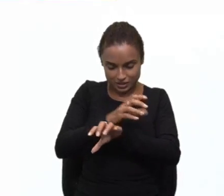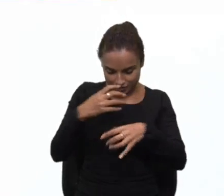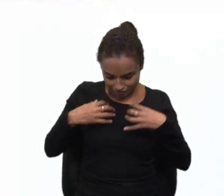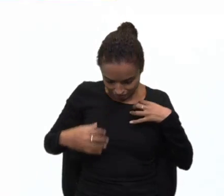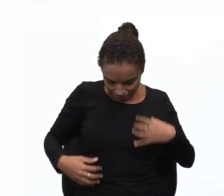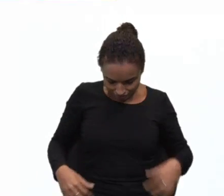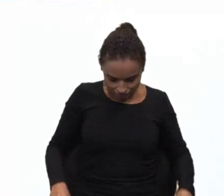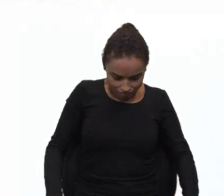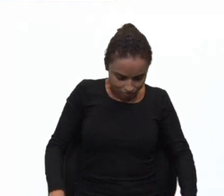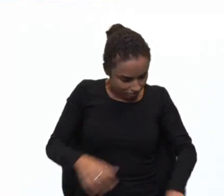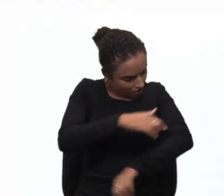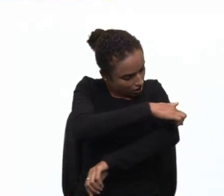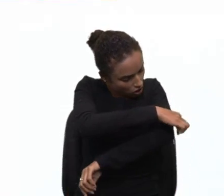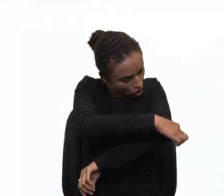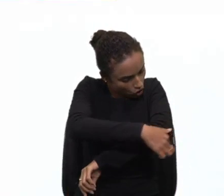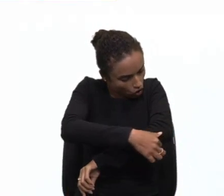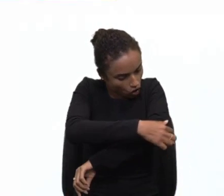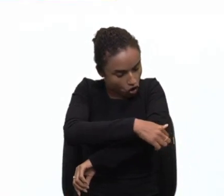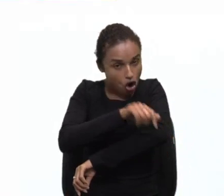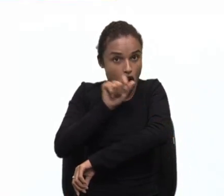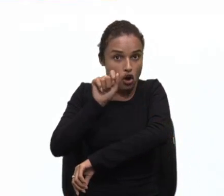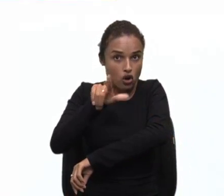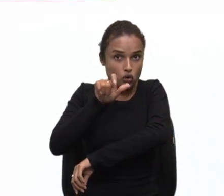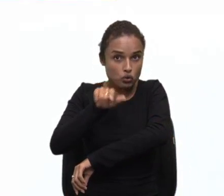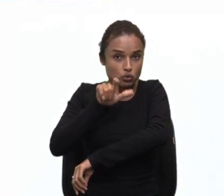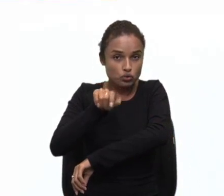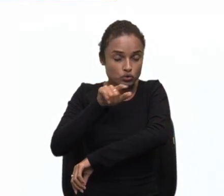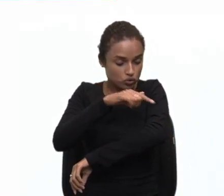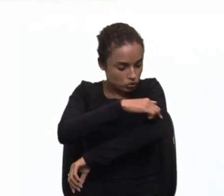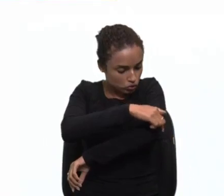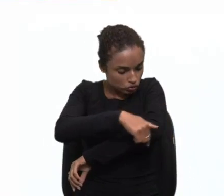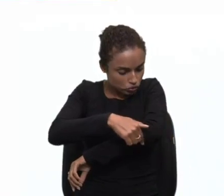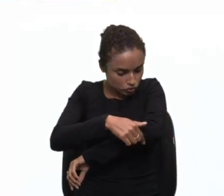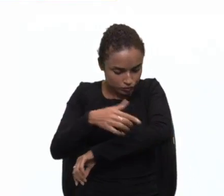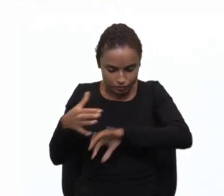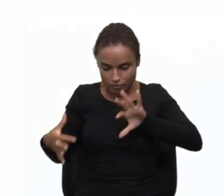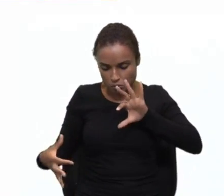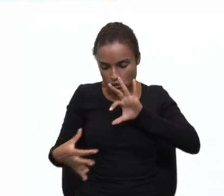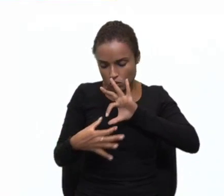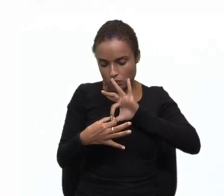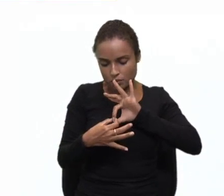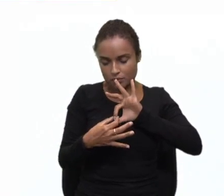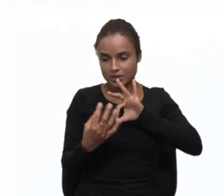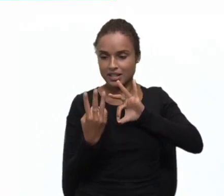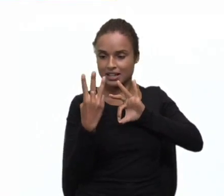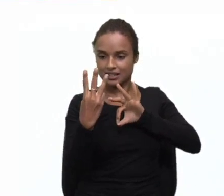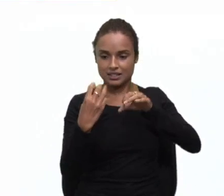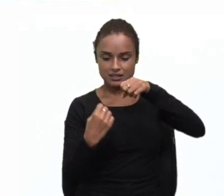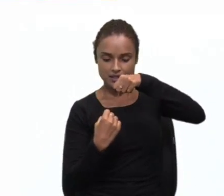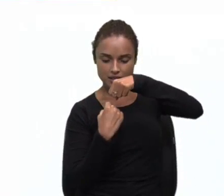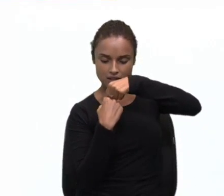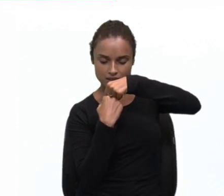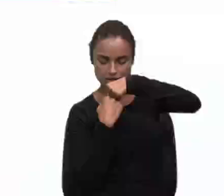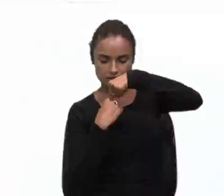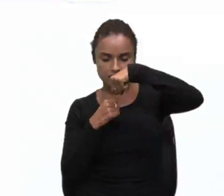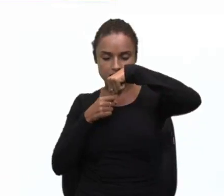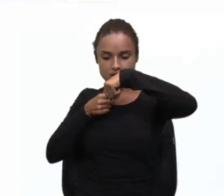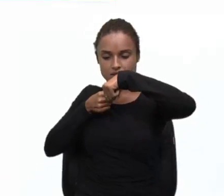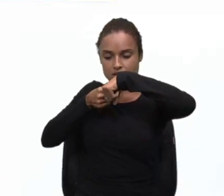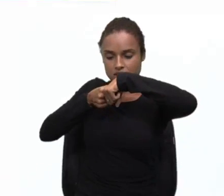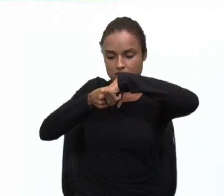Ovid. O cotovelo, ele é a junção de 3 articulações. A articulação